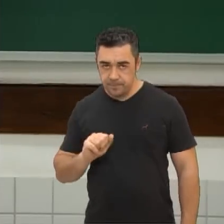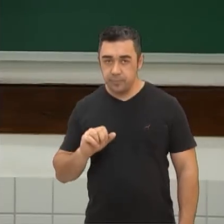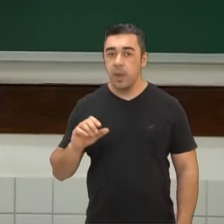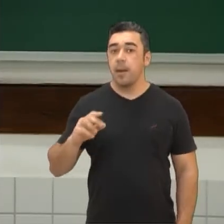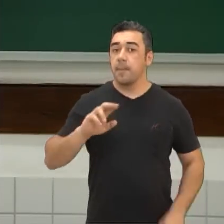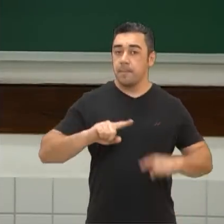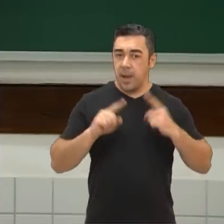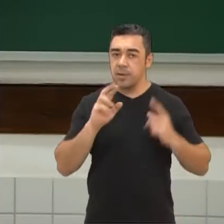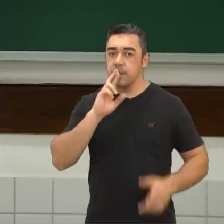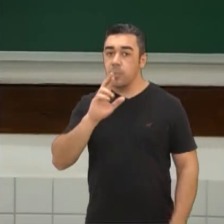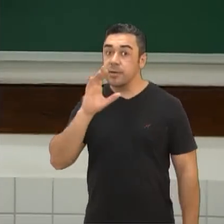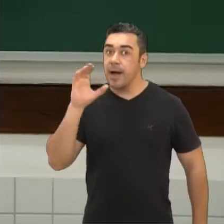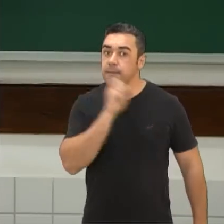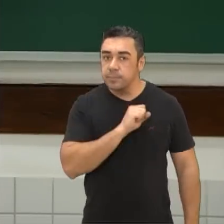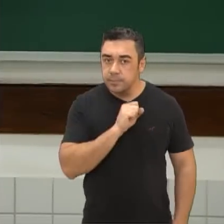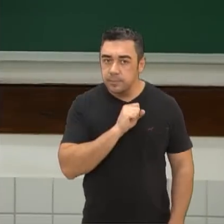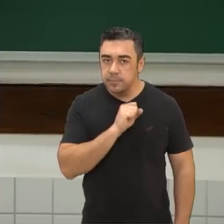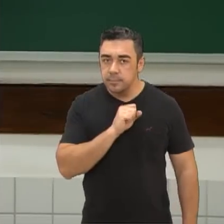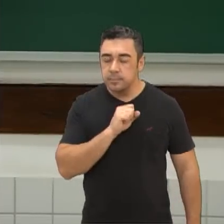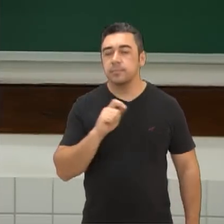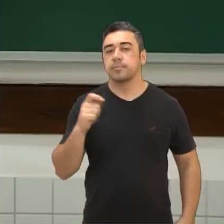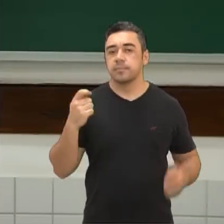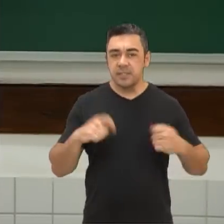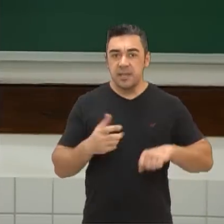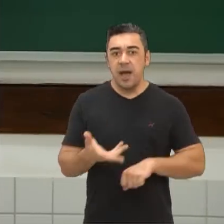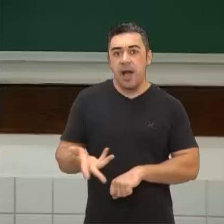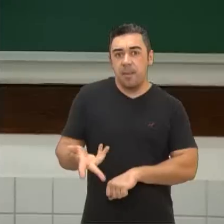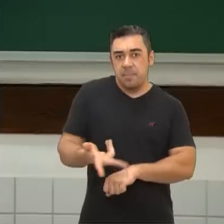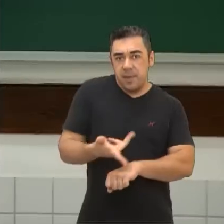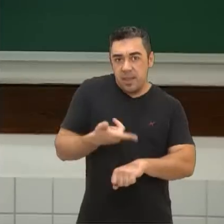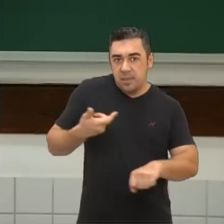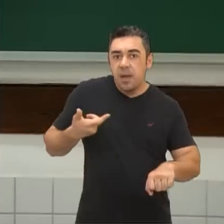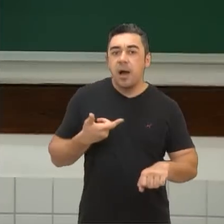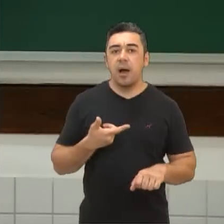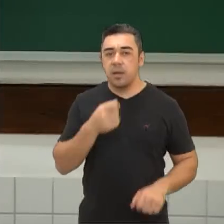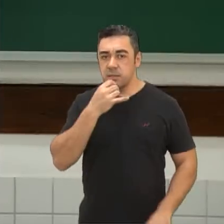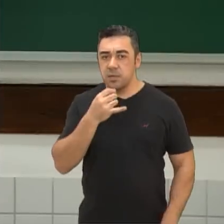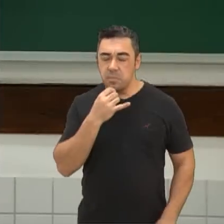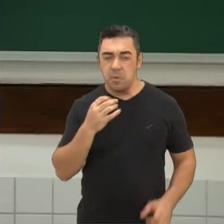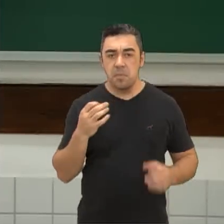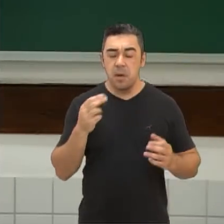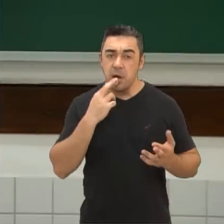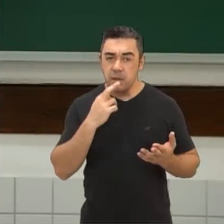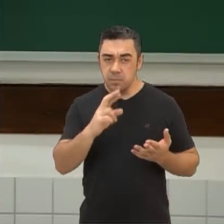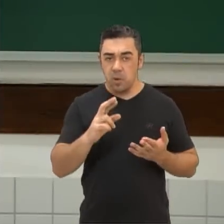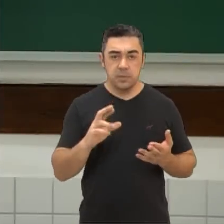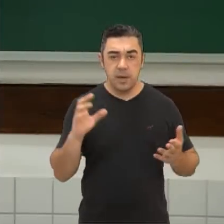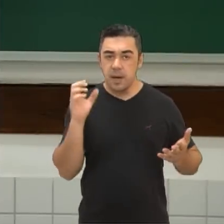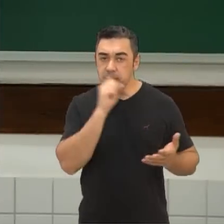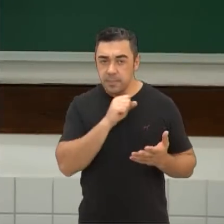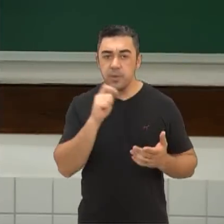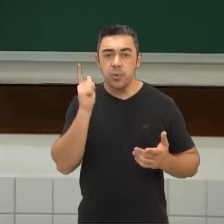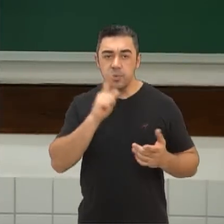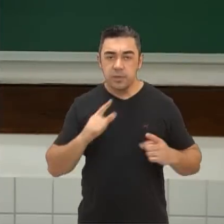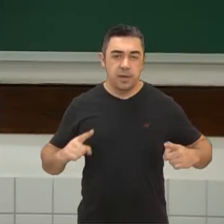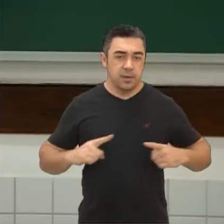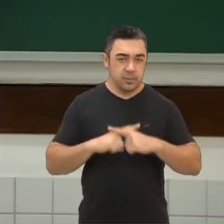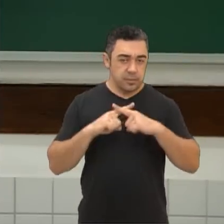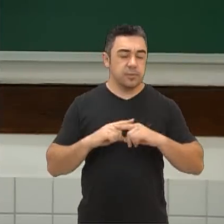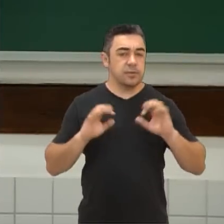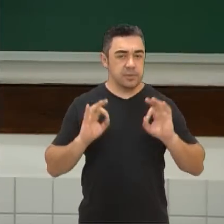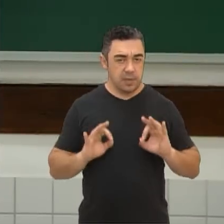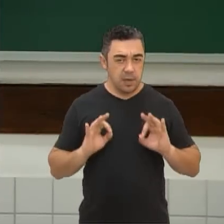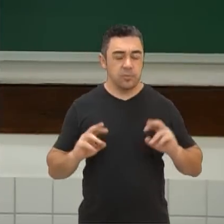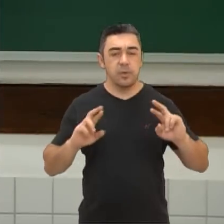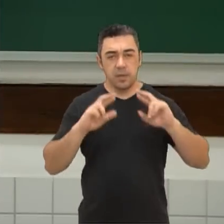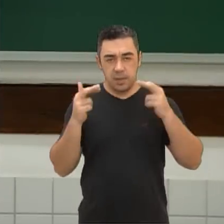final ele ataca de volta, né? Então é como se fosse uma disputa, né? Um pega, fala daqui, tira sarro daqui, o outro responde